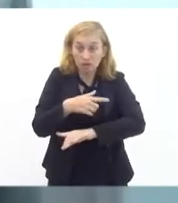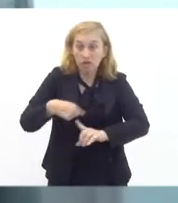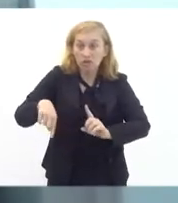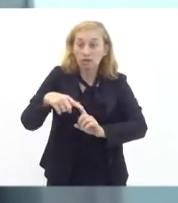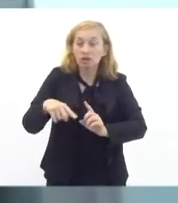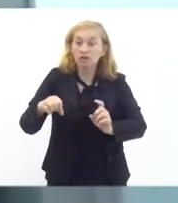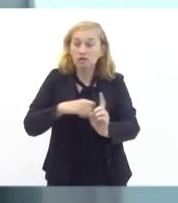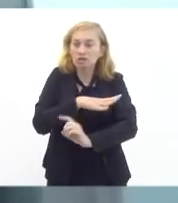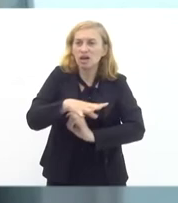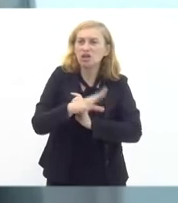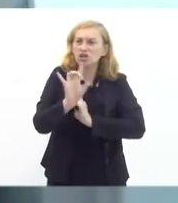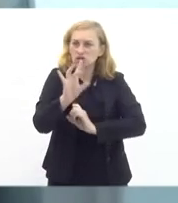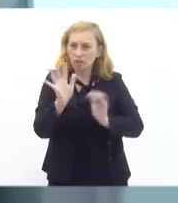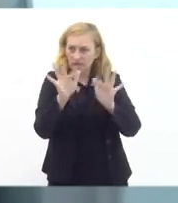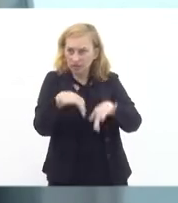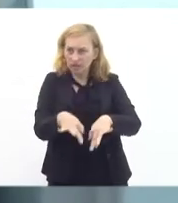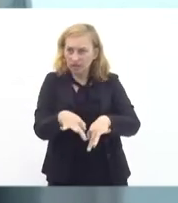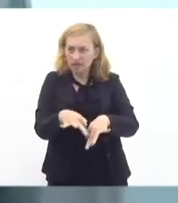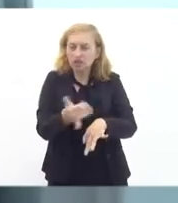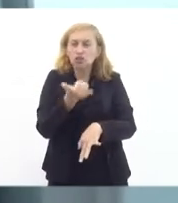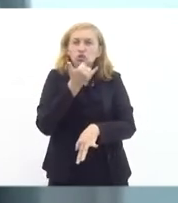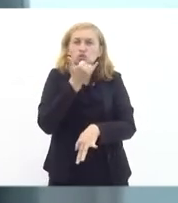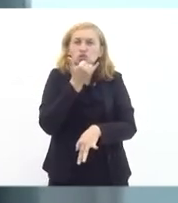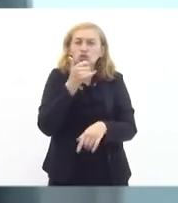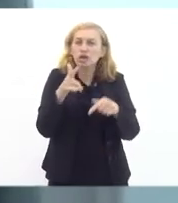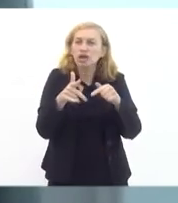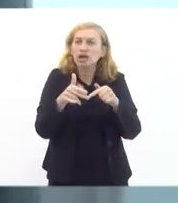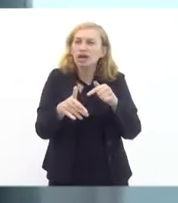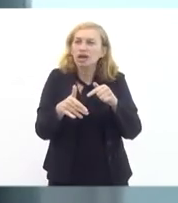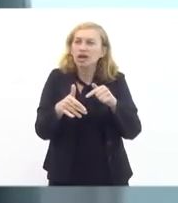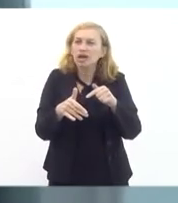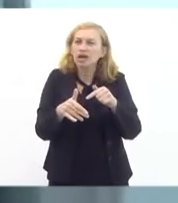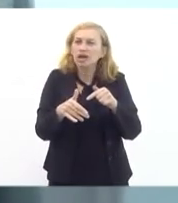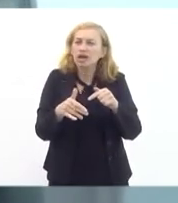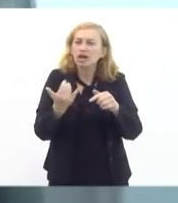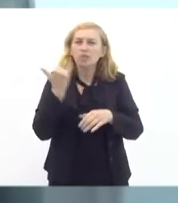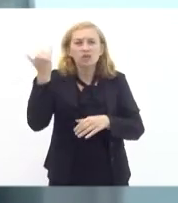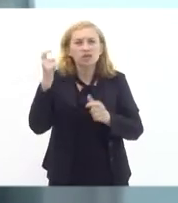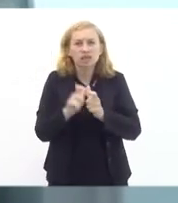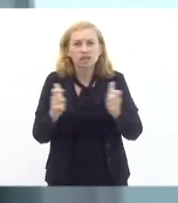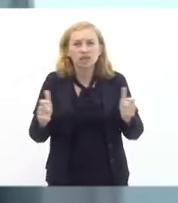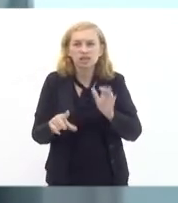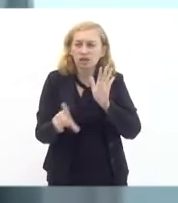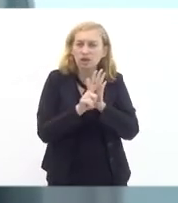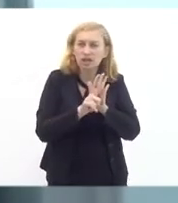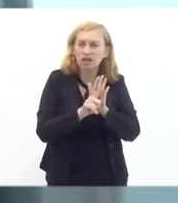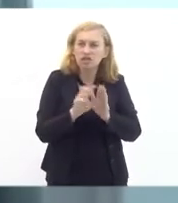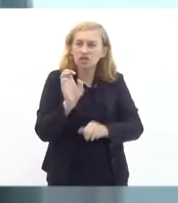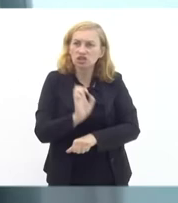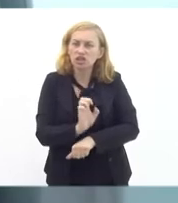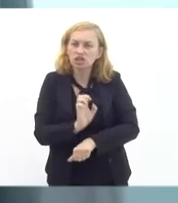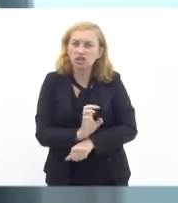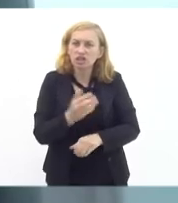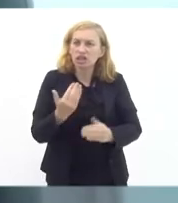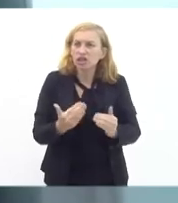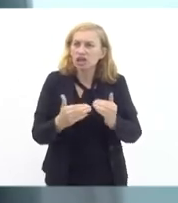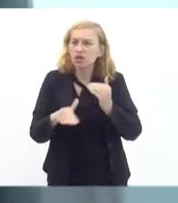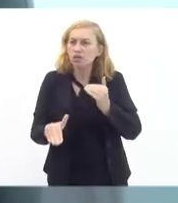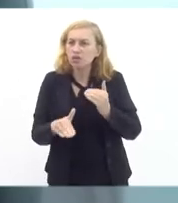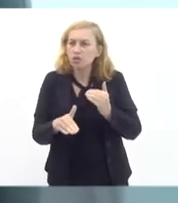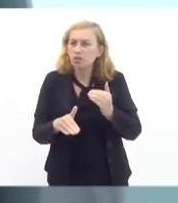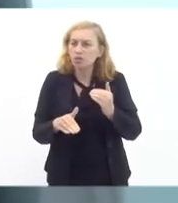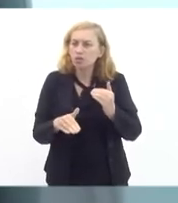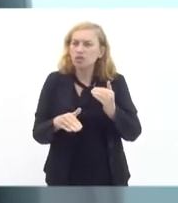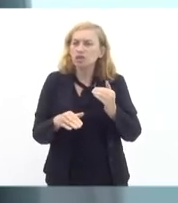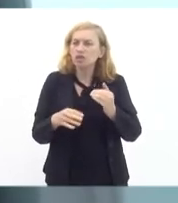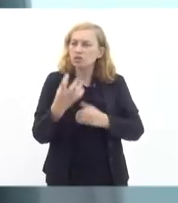E assim, só para finalizar. Não, não, desculpa, eu te interrompi. A importância disso é muito grande, porque a gente tem uma lei estadual, que é contra os cães ferozes, que